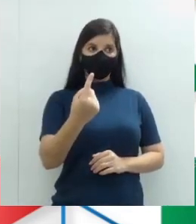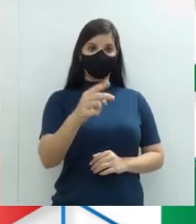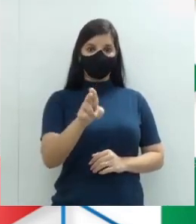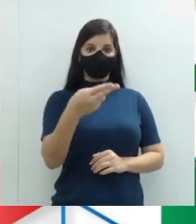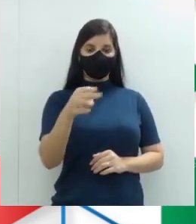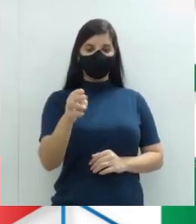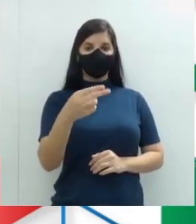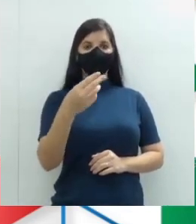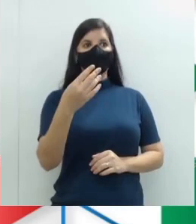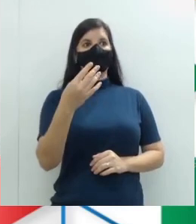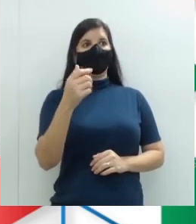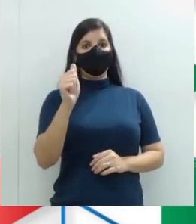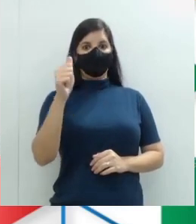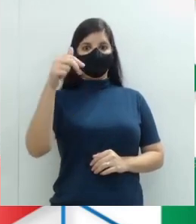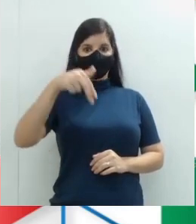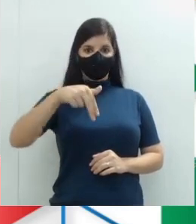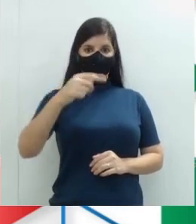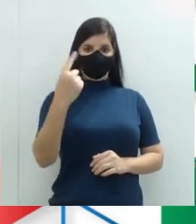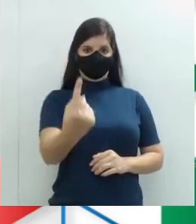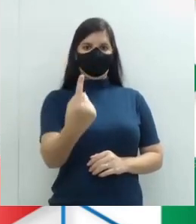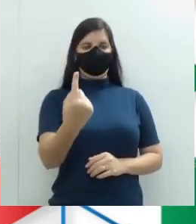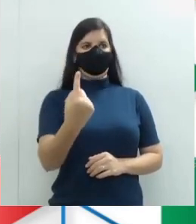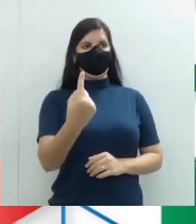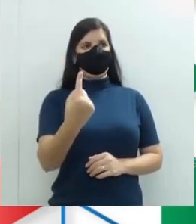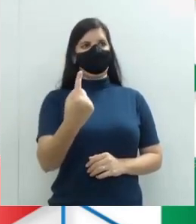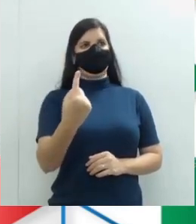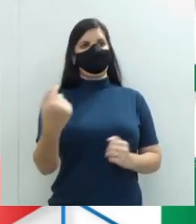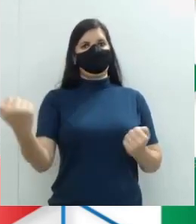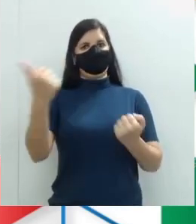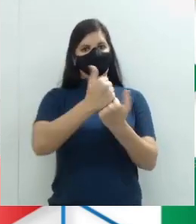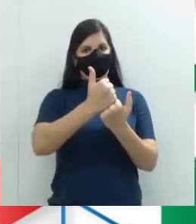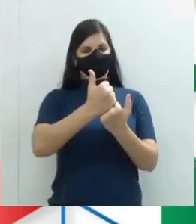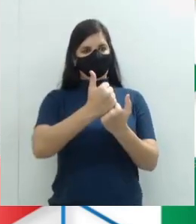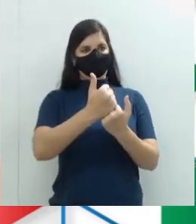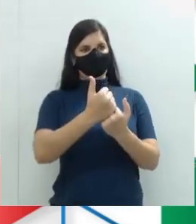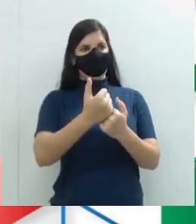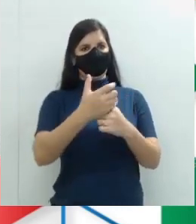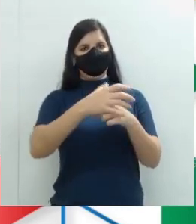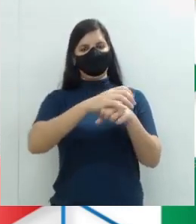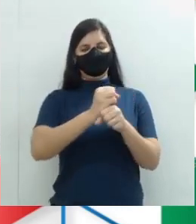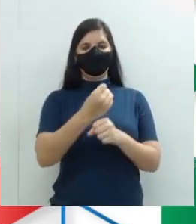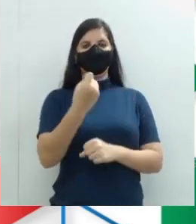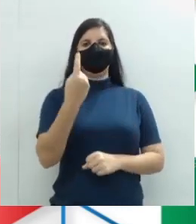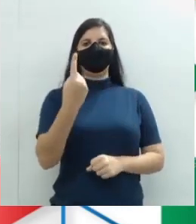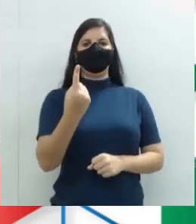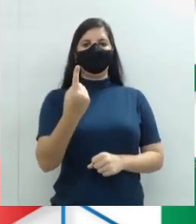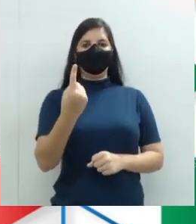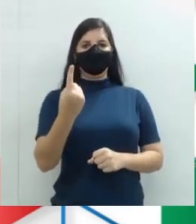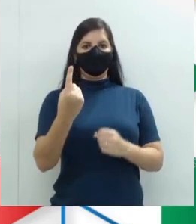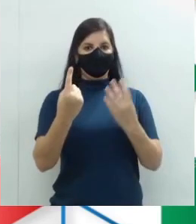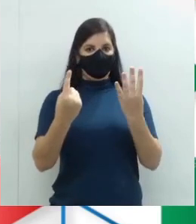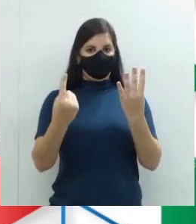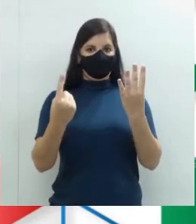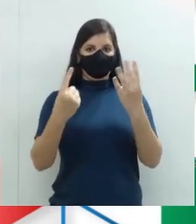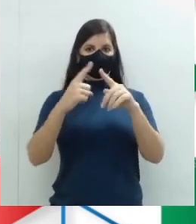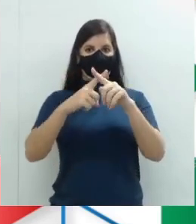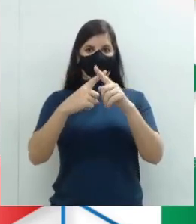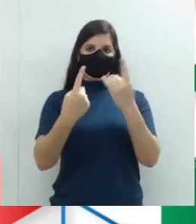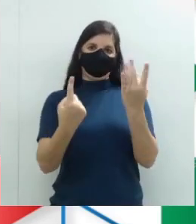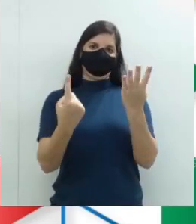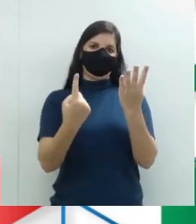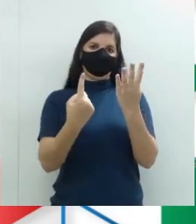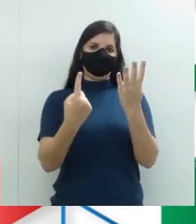quê? AN1, né? Então, o primeiro termo vale 1. A1 vai ser 4 vezes 1, é